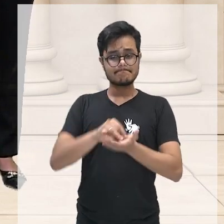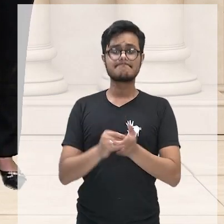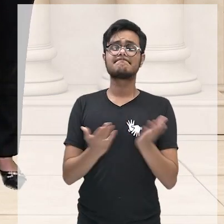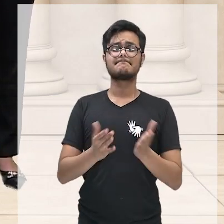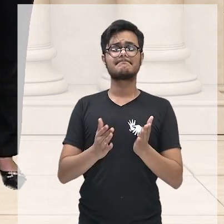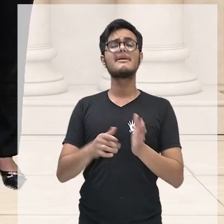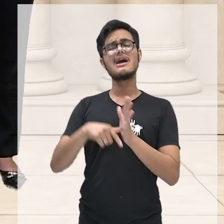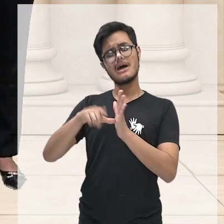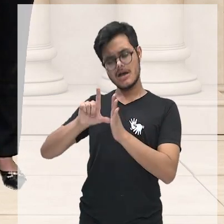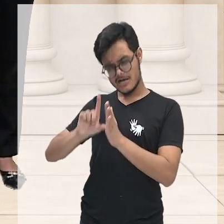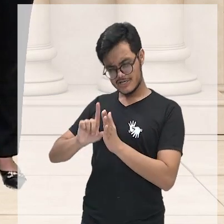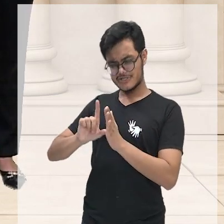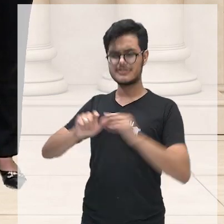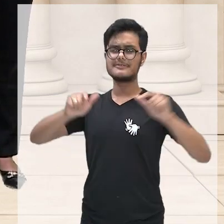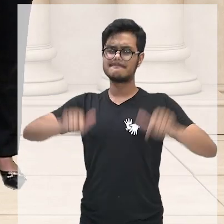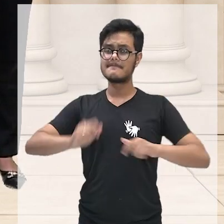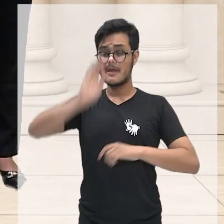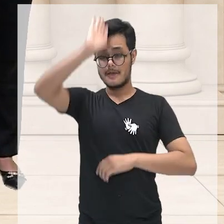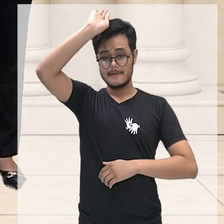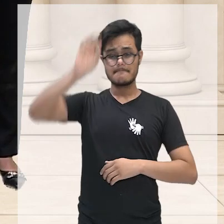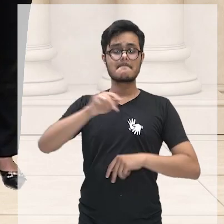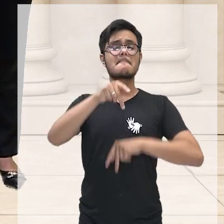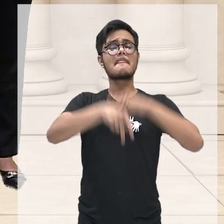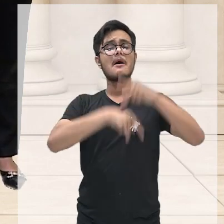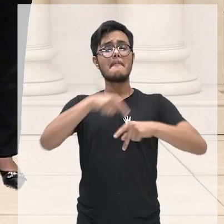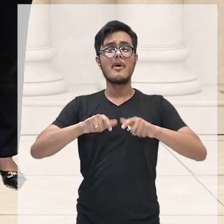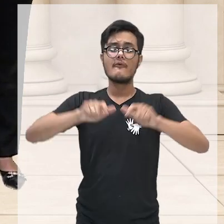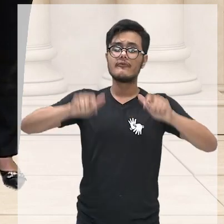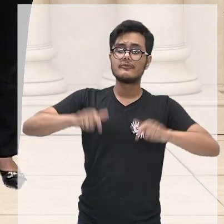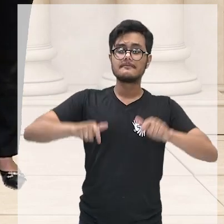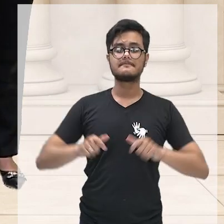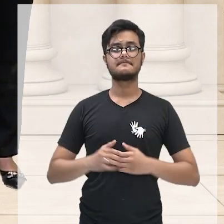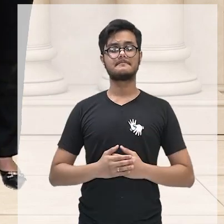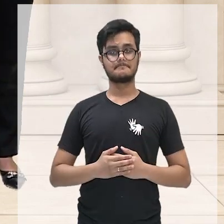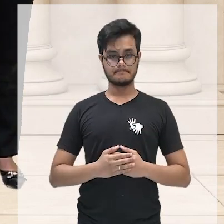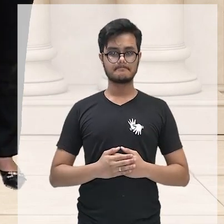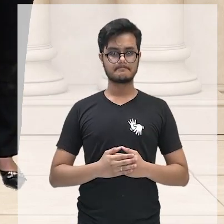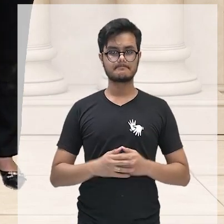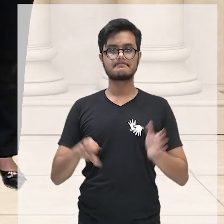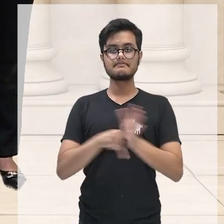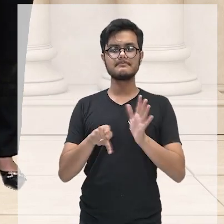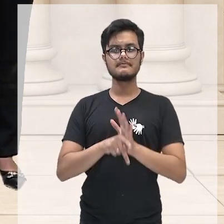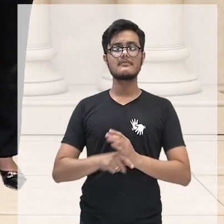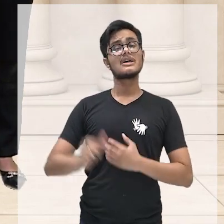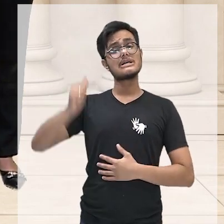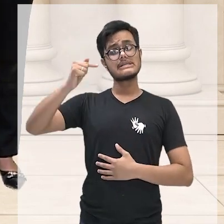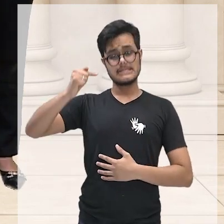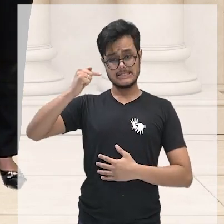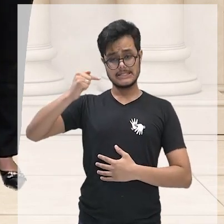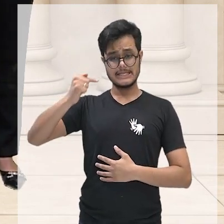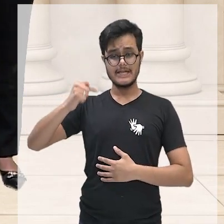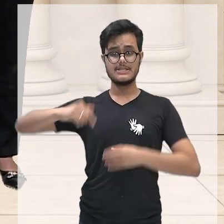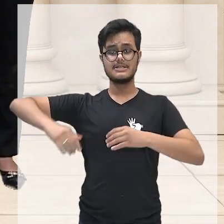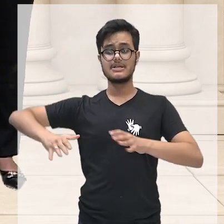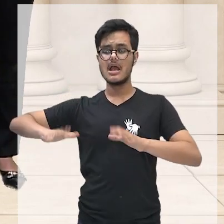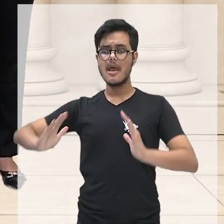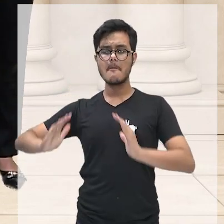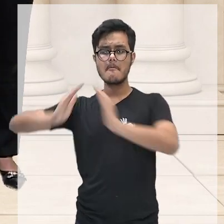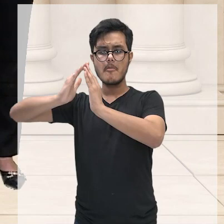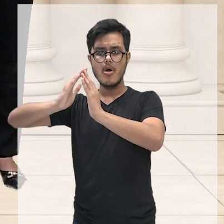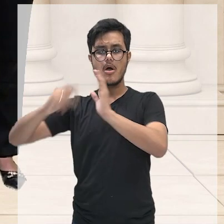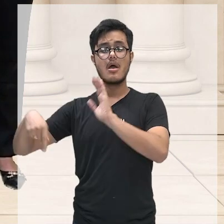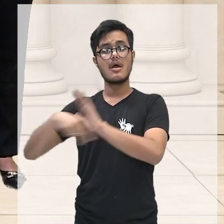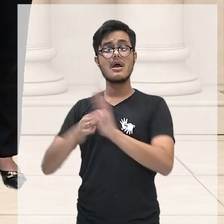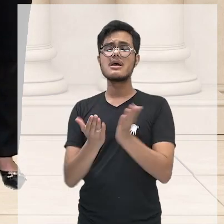de Roma e Esses povos dentre eles né E eles se estabeleceram numa das Sete Colinas de Roma então vocês